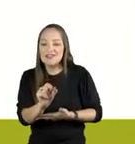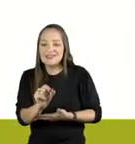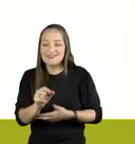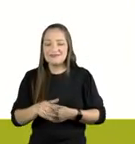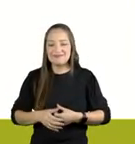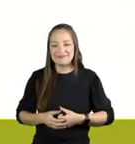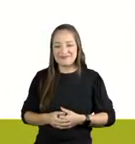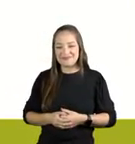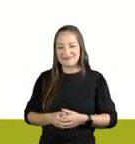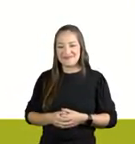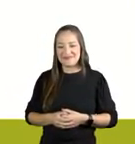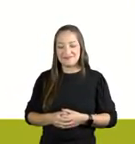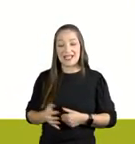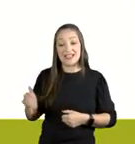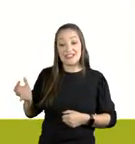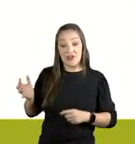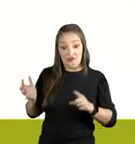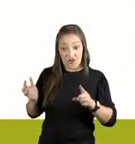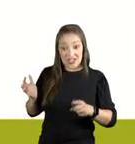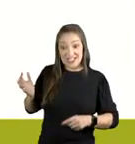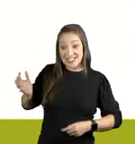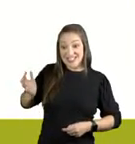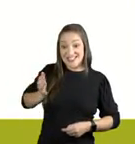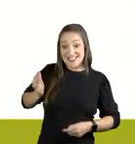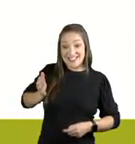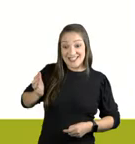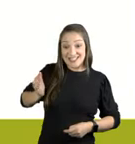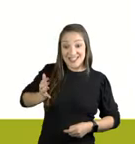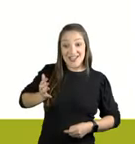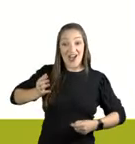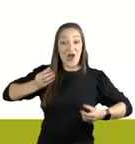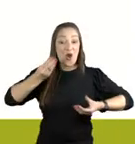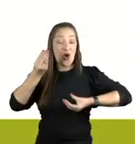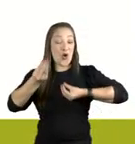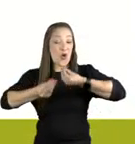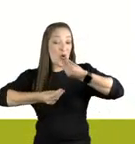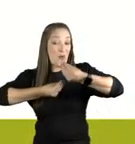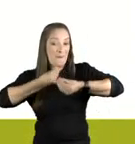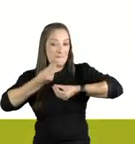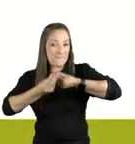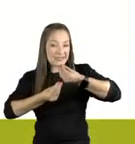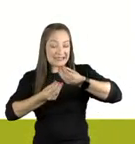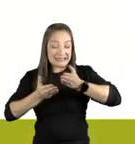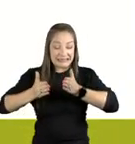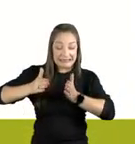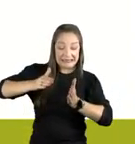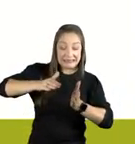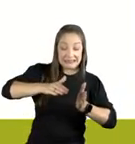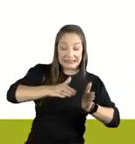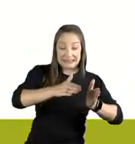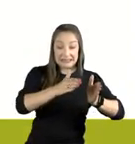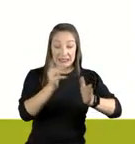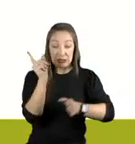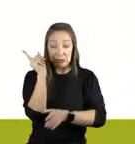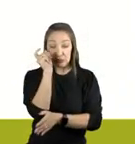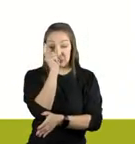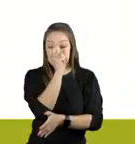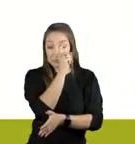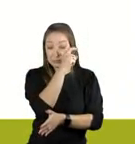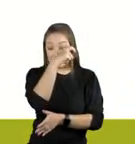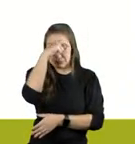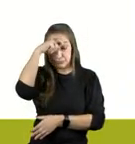Para você chegar na riqueza, a gente tem um caminho árduo. Se você quer